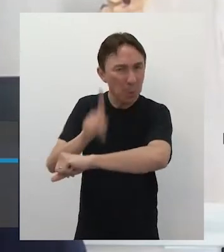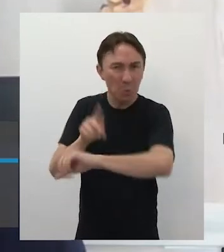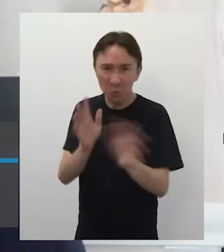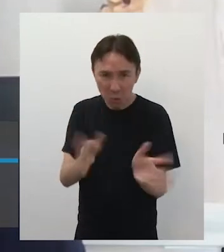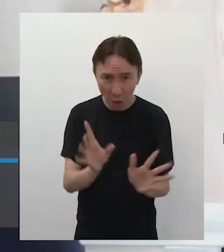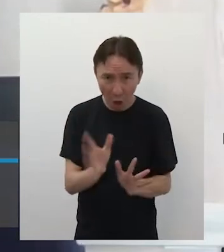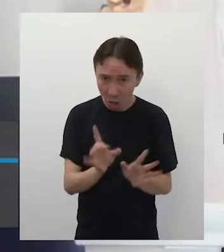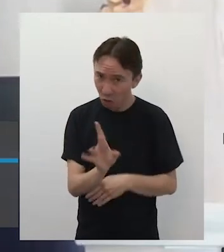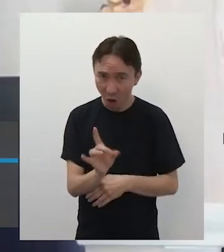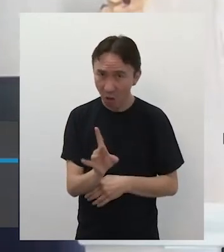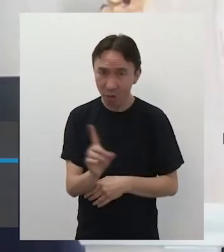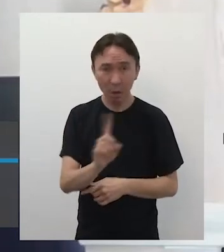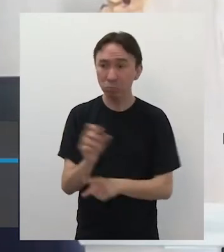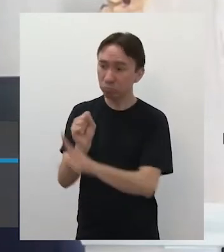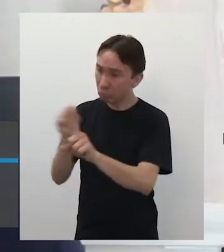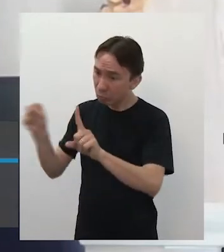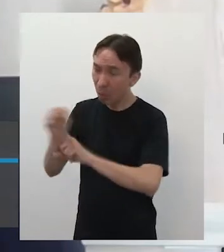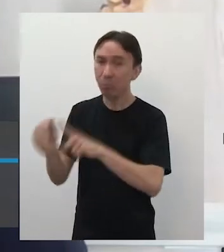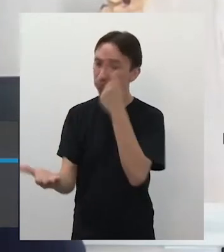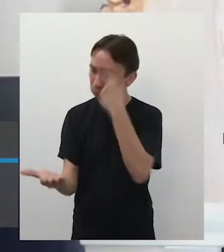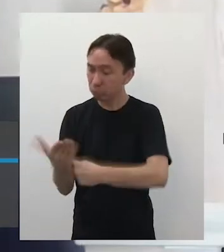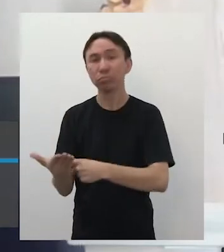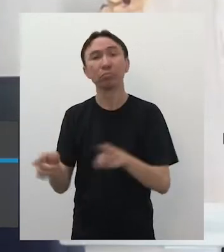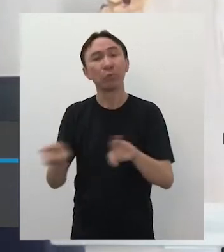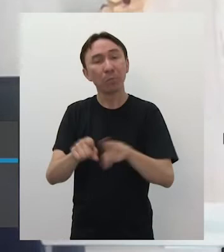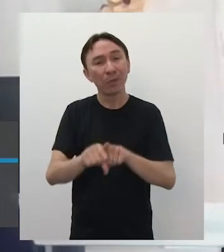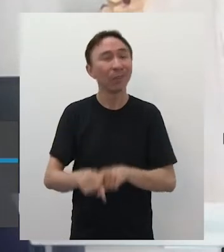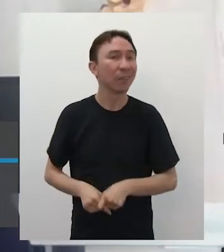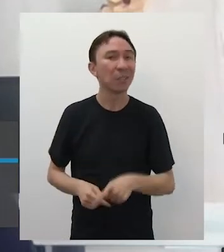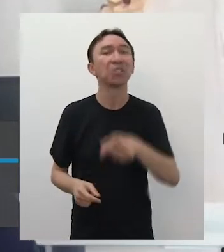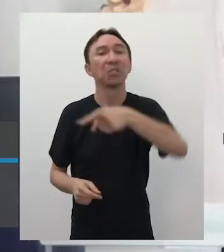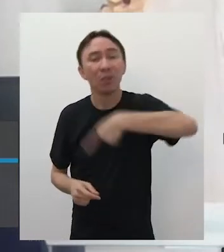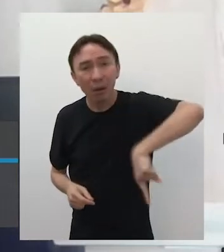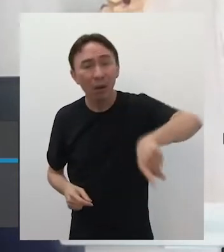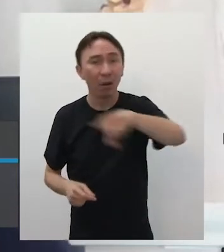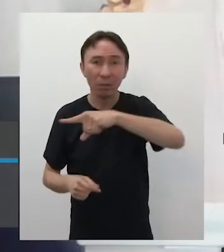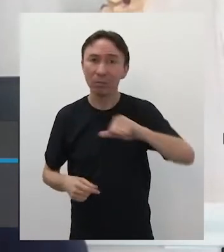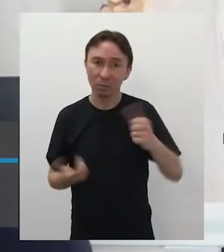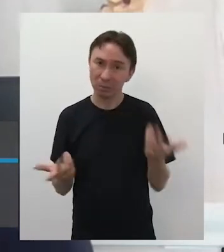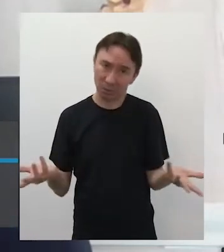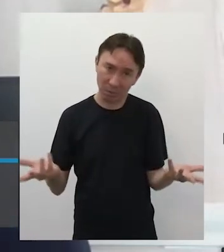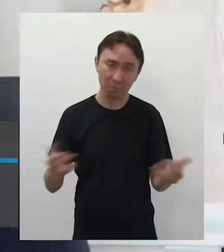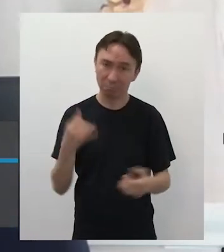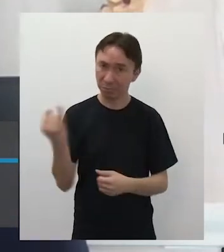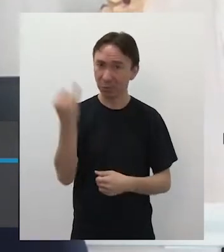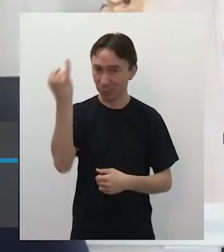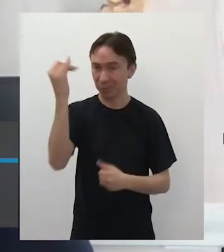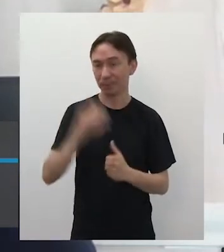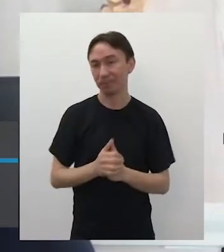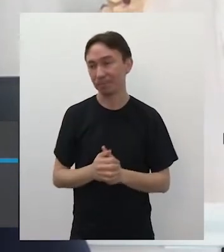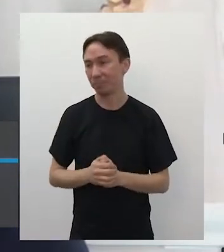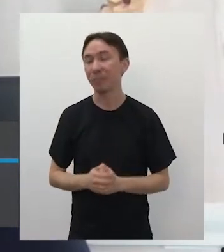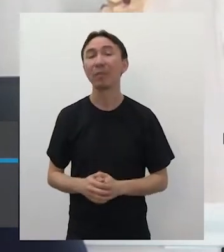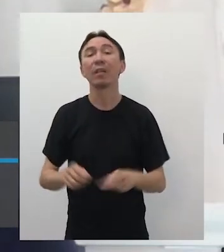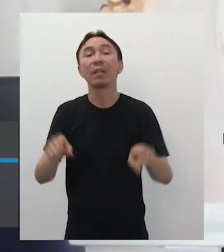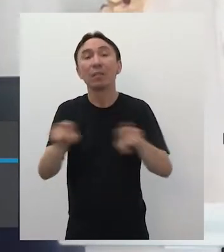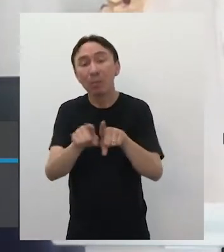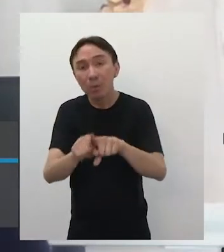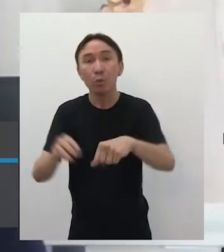do compromisso social que nós temos com nossos alunos, além do compromisso pedagógico, tá? Nós não